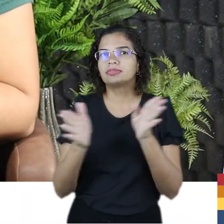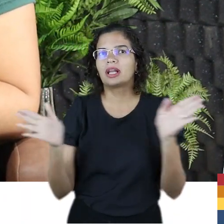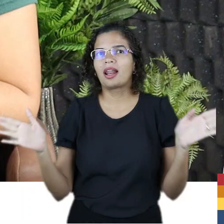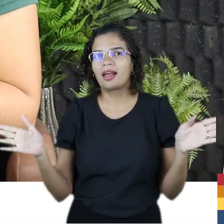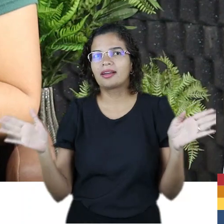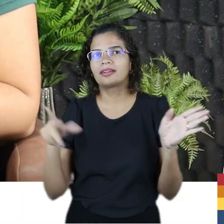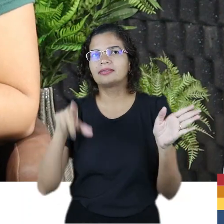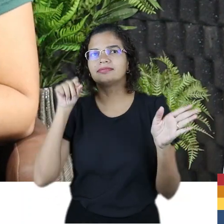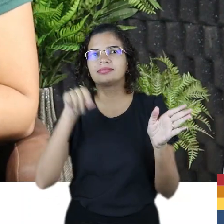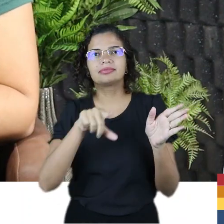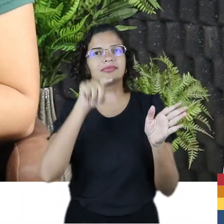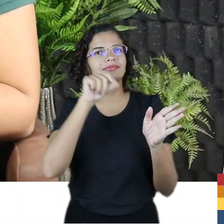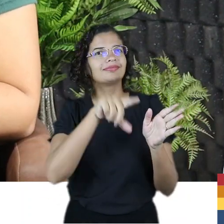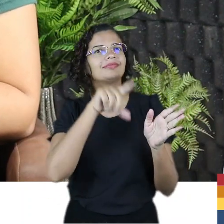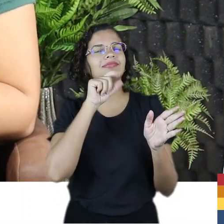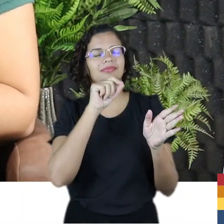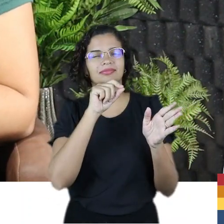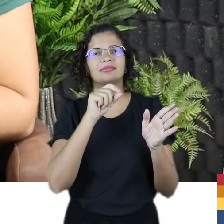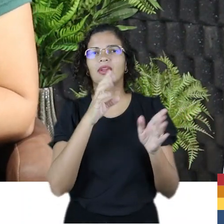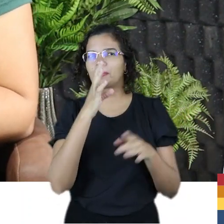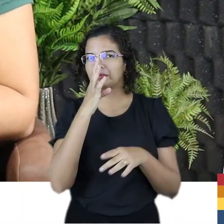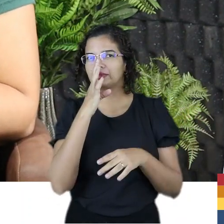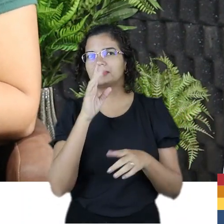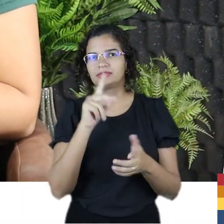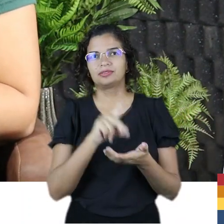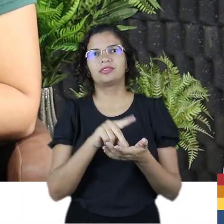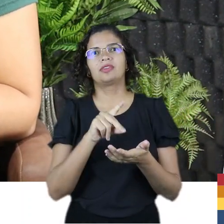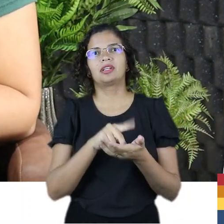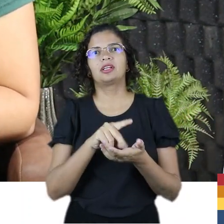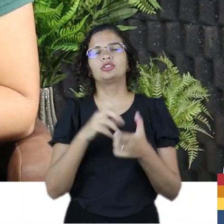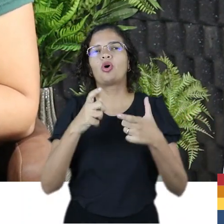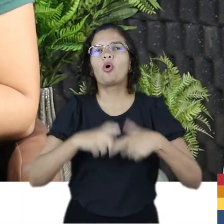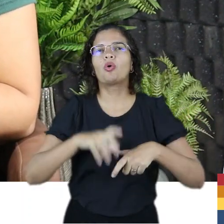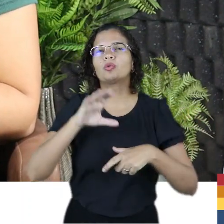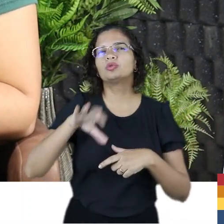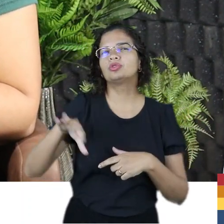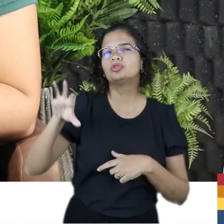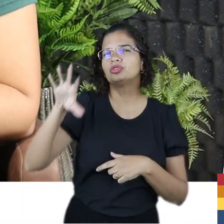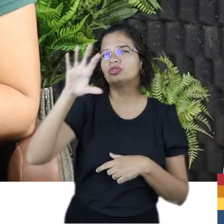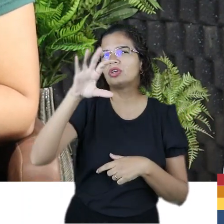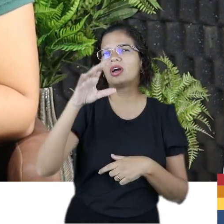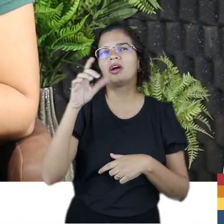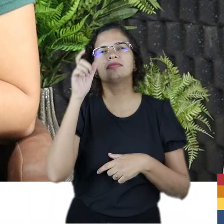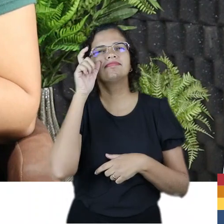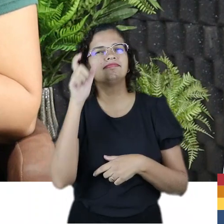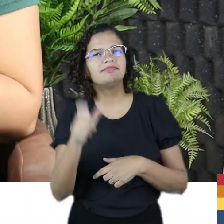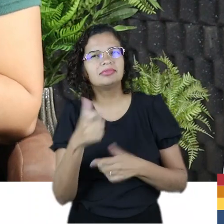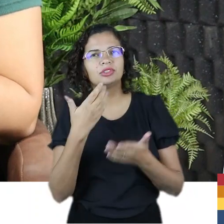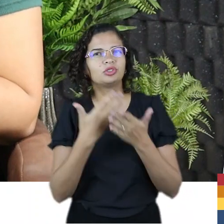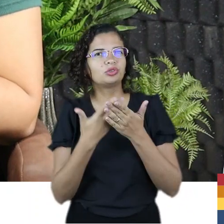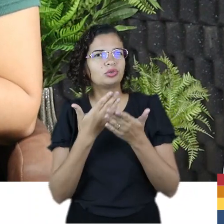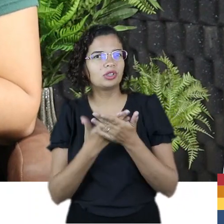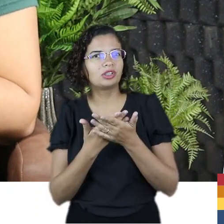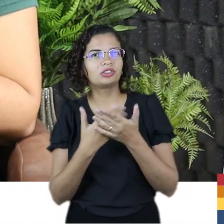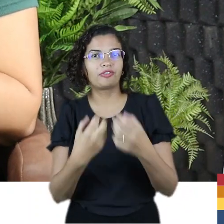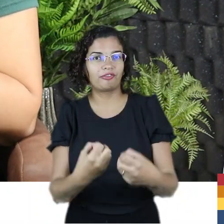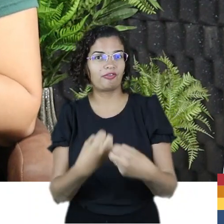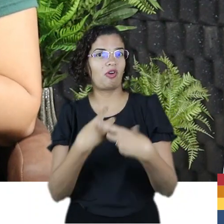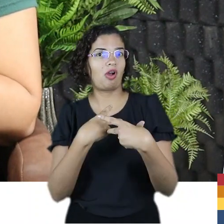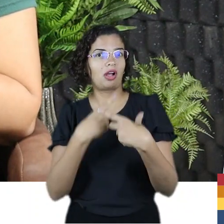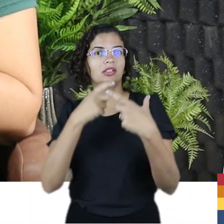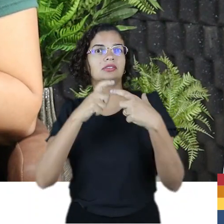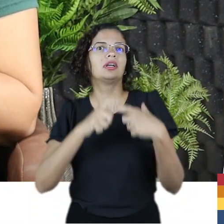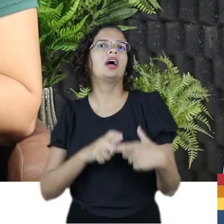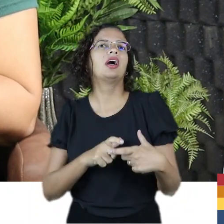claro a região o interesse do estudante a vocação né local da possibilidade de